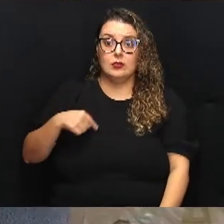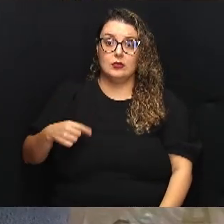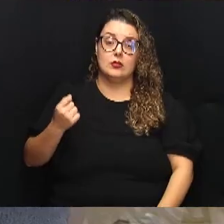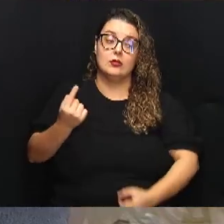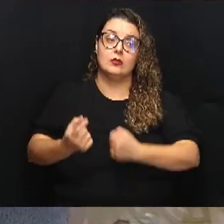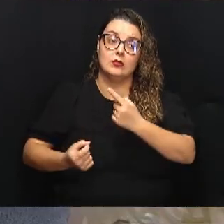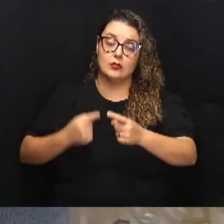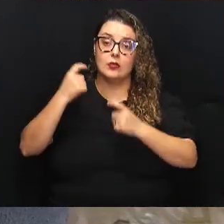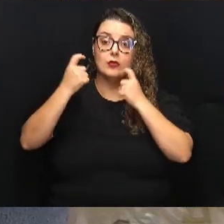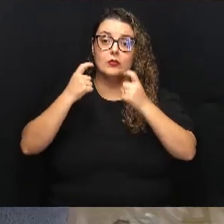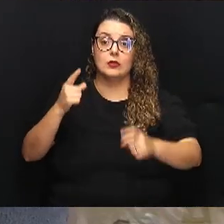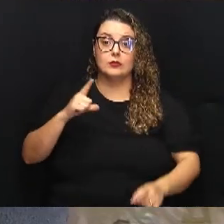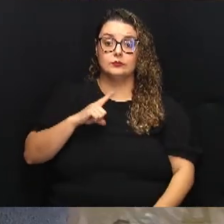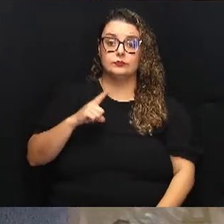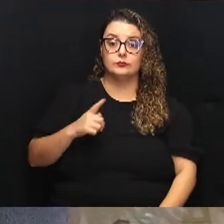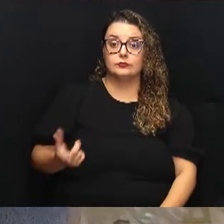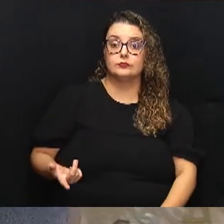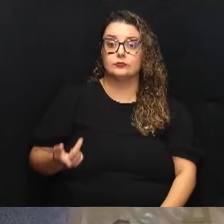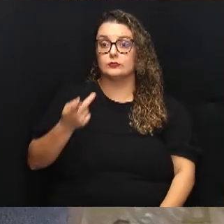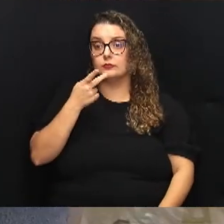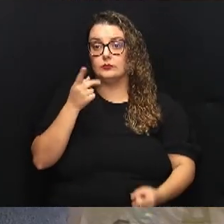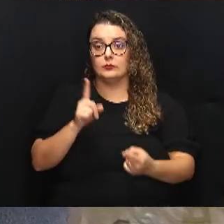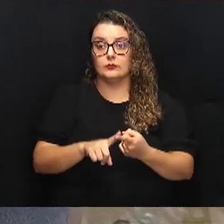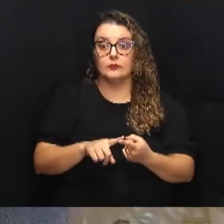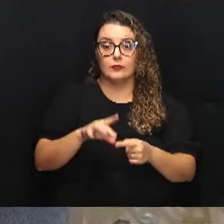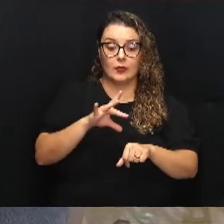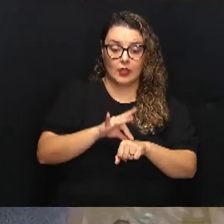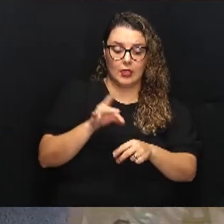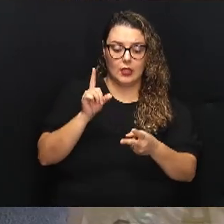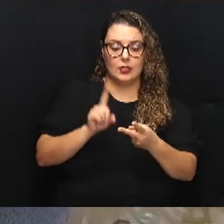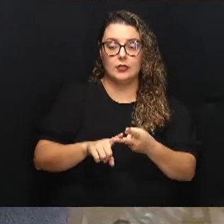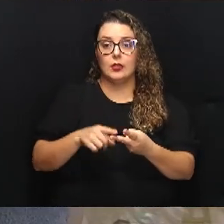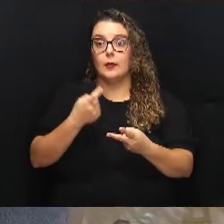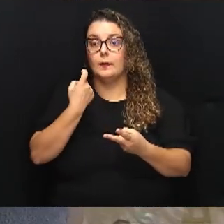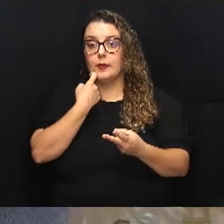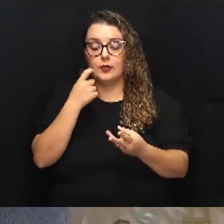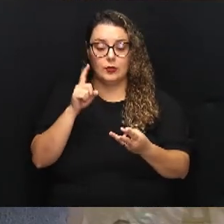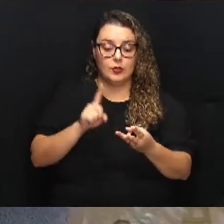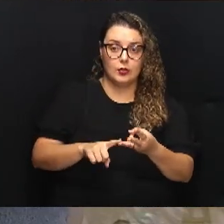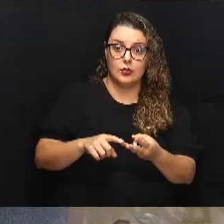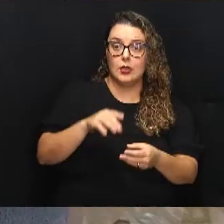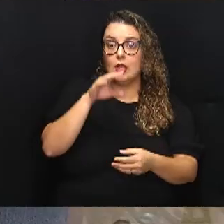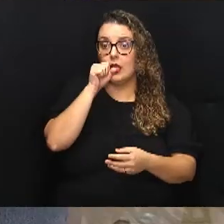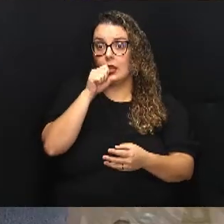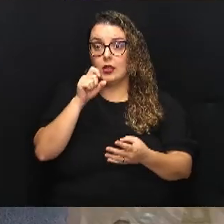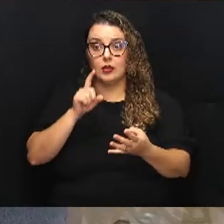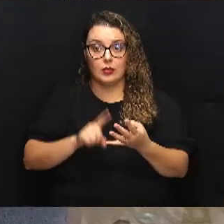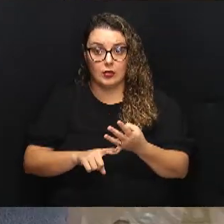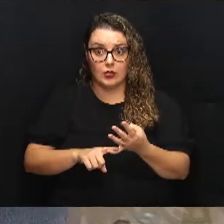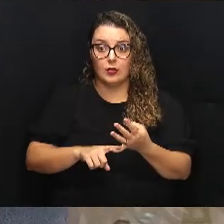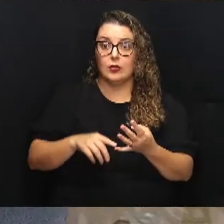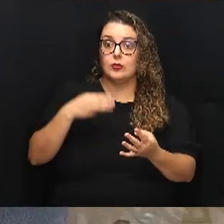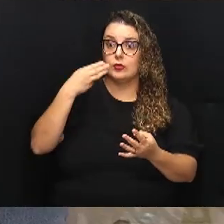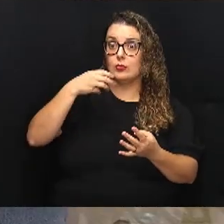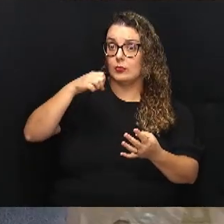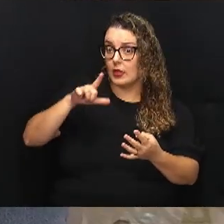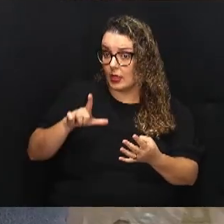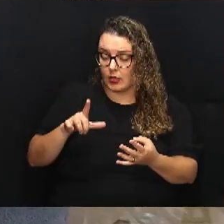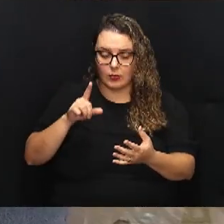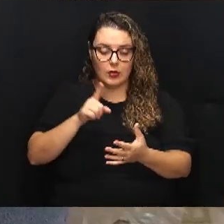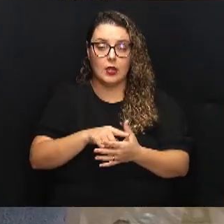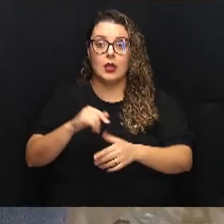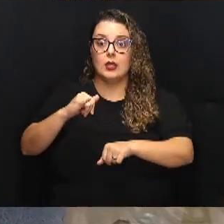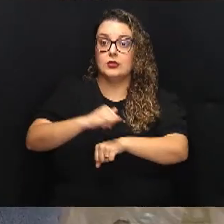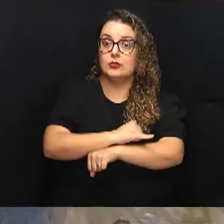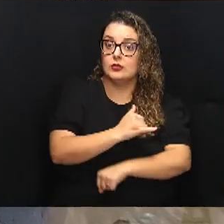a gente tem. Então, a gente falou aqui carne, a gente falou peixe, a gente falou de laranja, a gente falou do mel, a gente falou de avião,